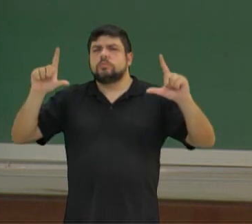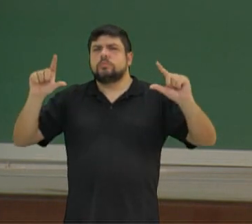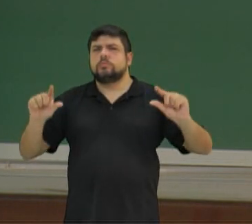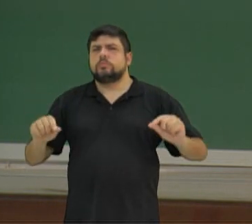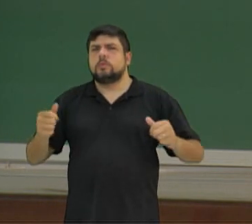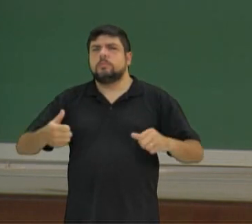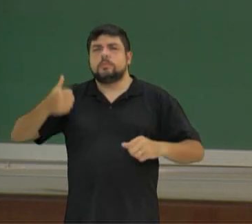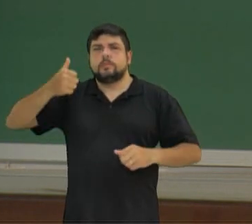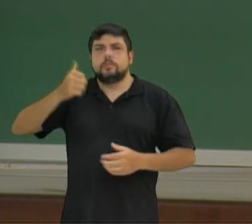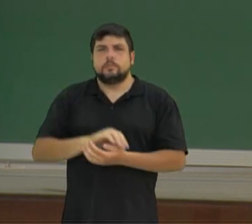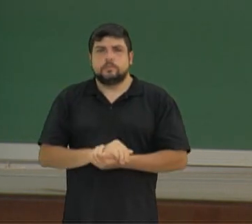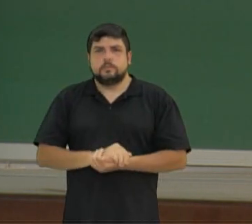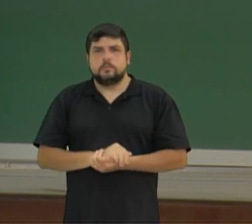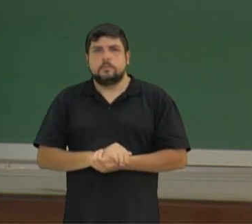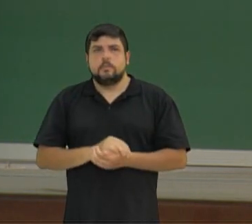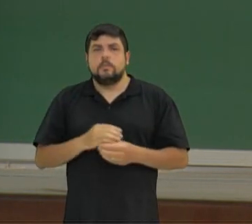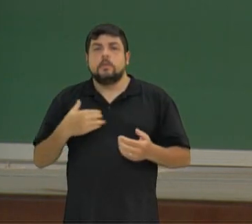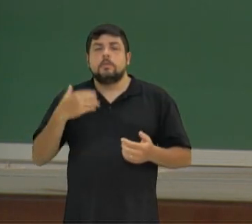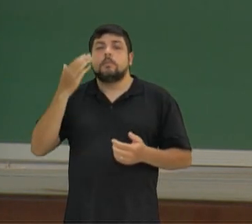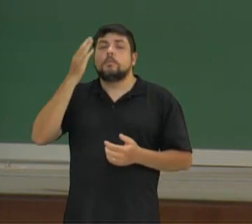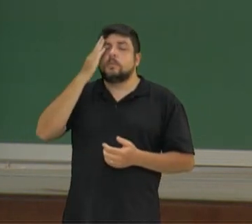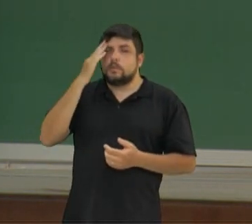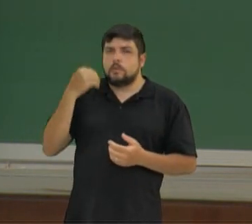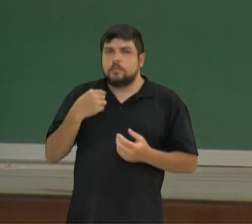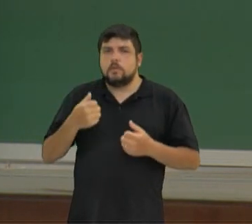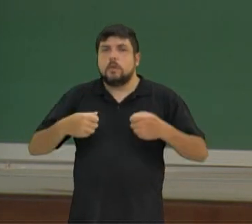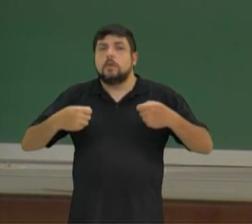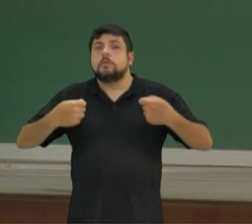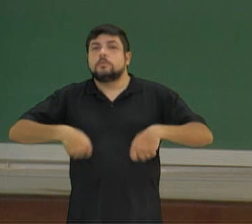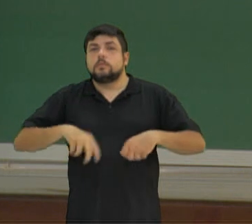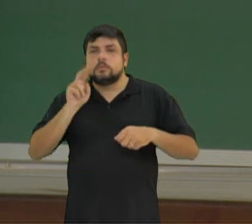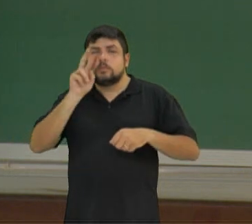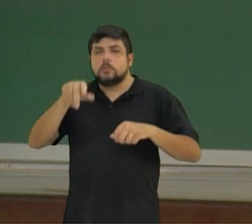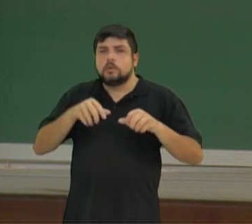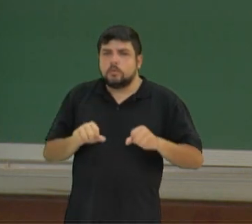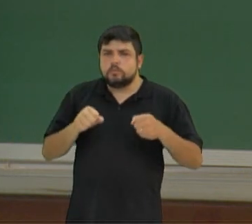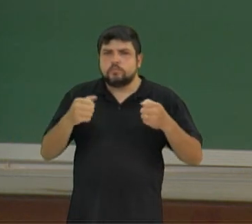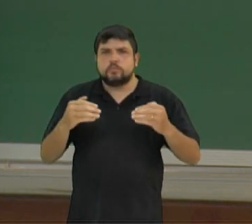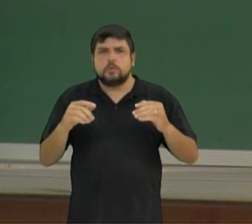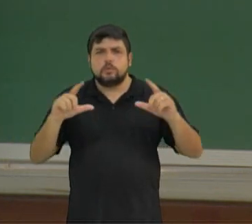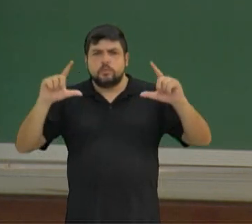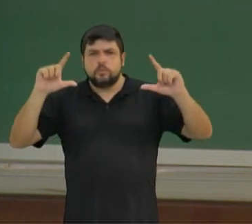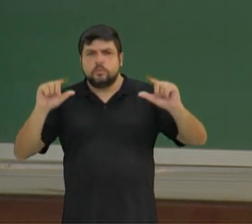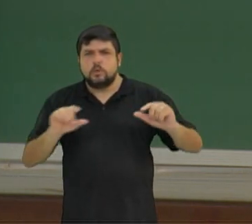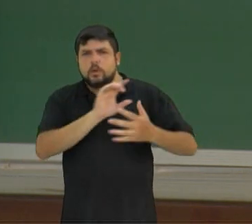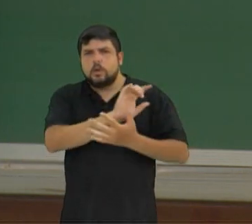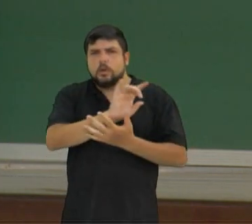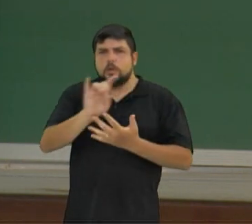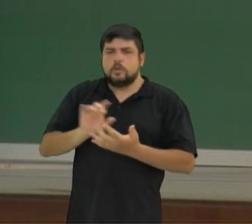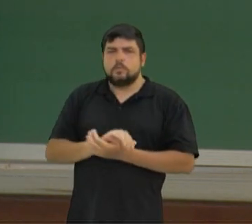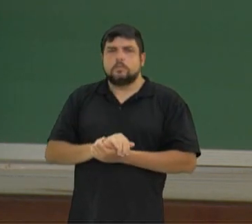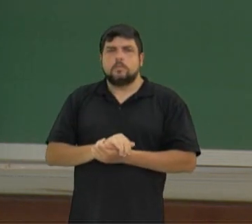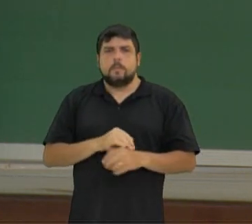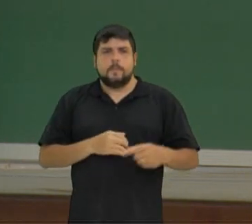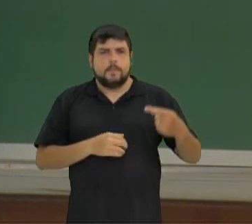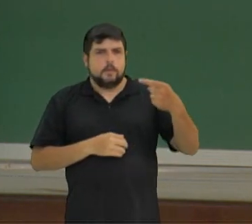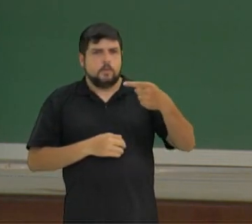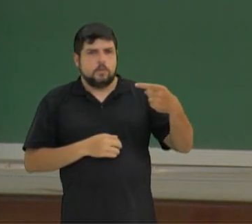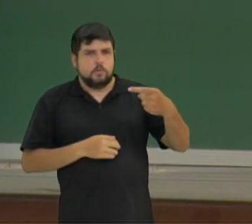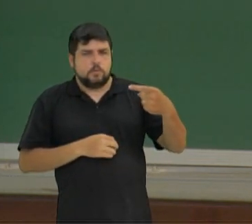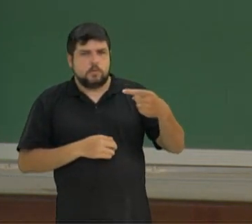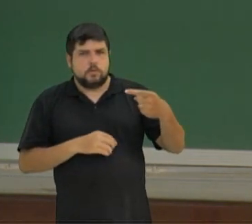Para saber isso, a gente precisa olhar o potencial de descarga das substâncias. O polo negativo descarrega